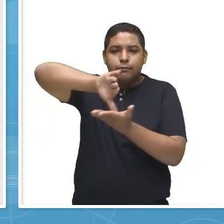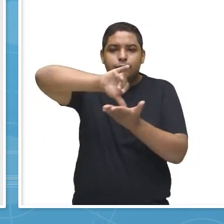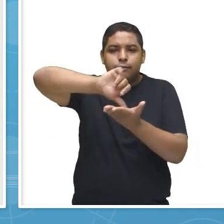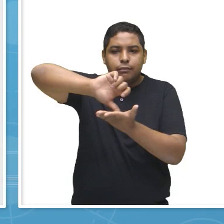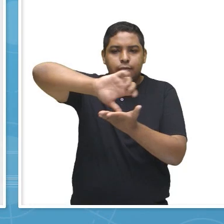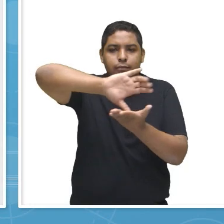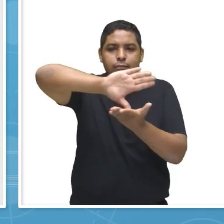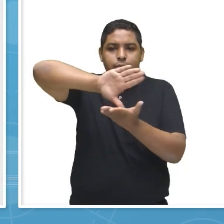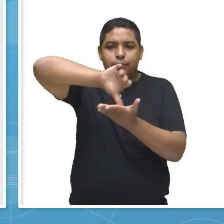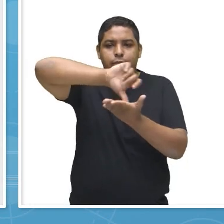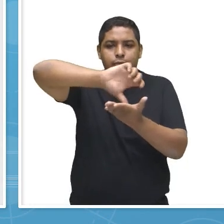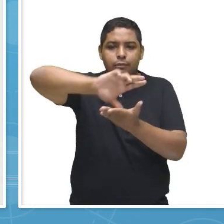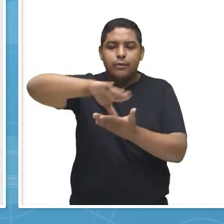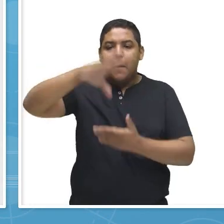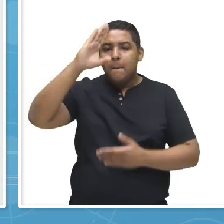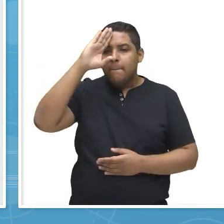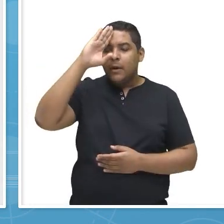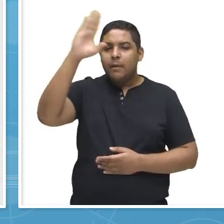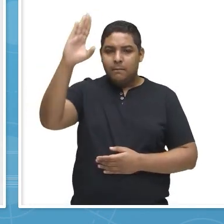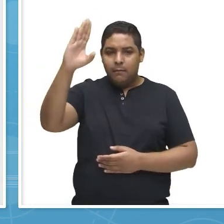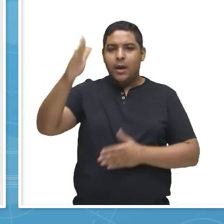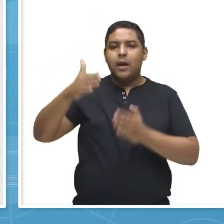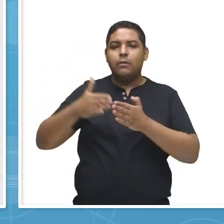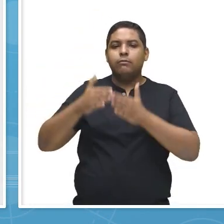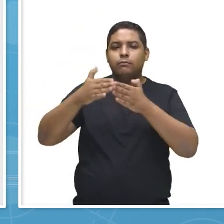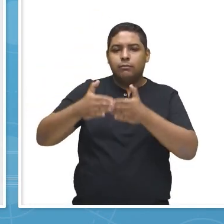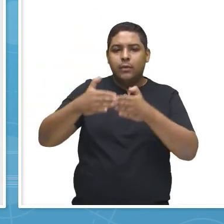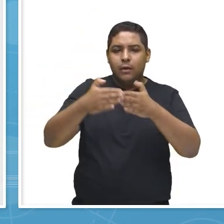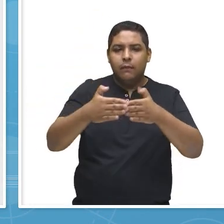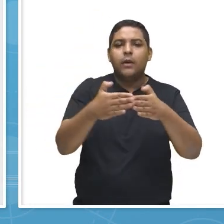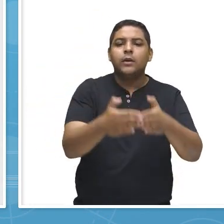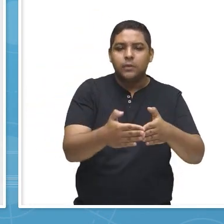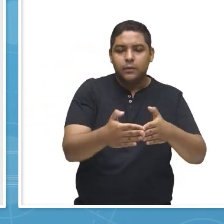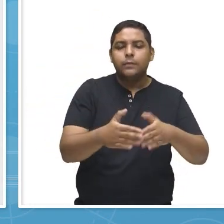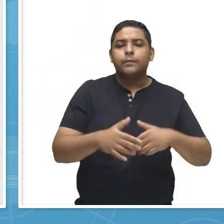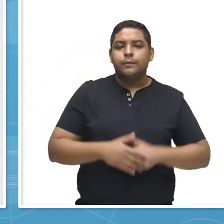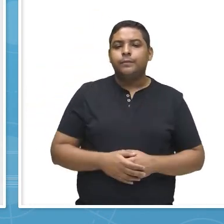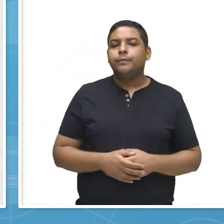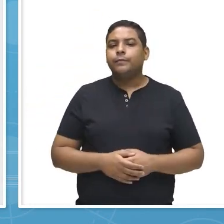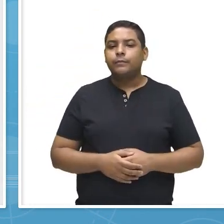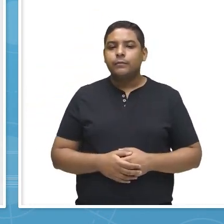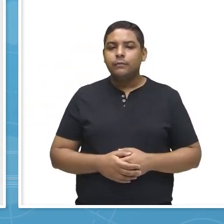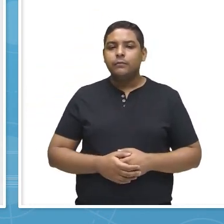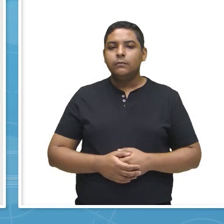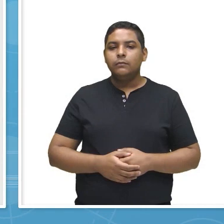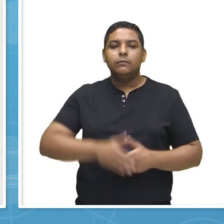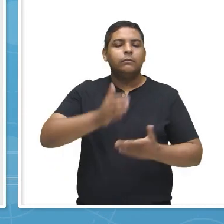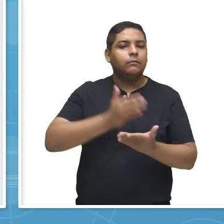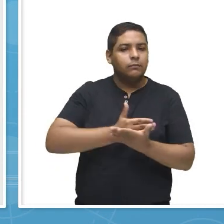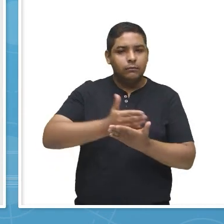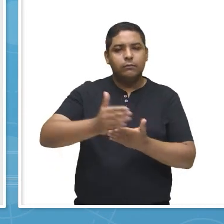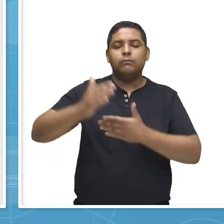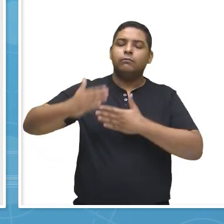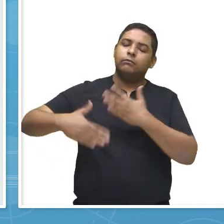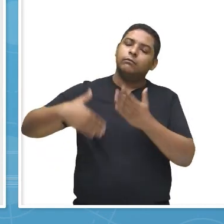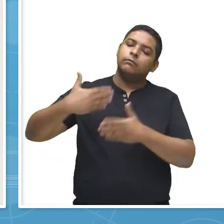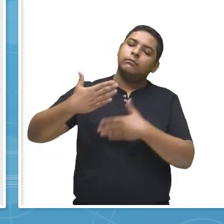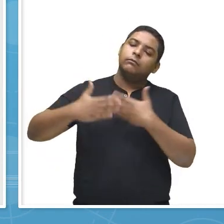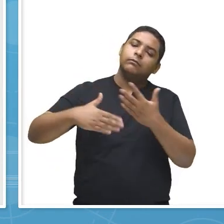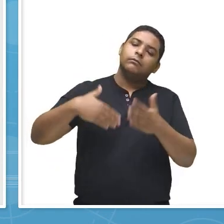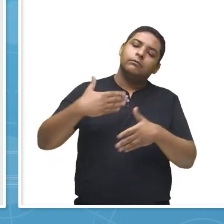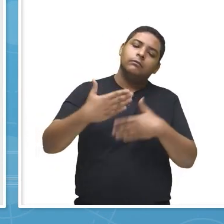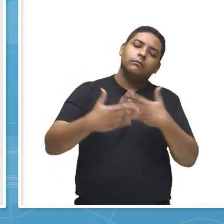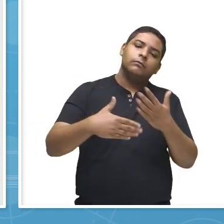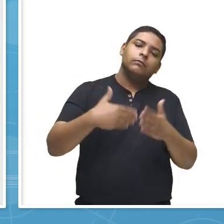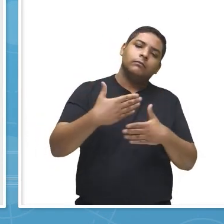eram os pioneiros aí na navegação. E aí começava o processo de colonização. Aqui a gente tem mão